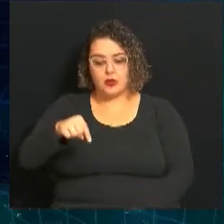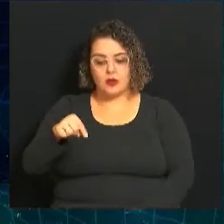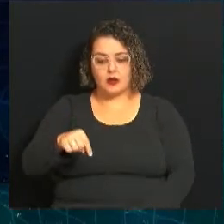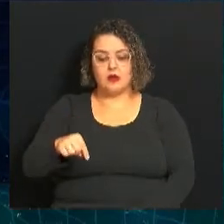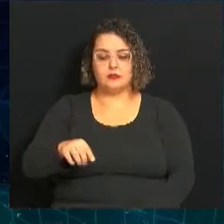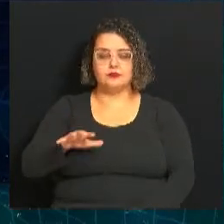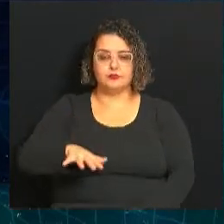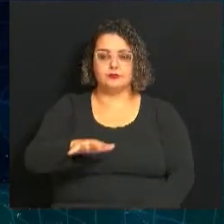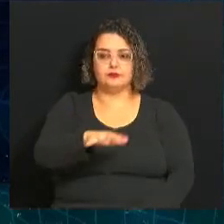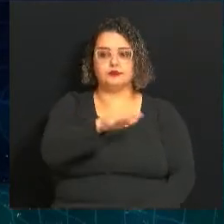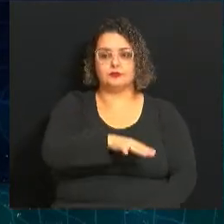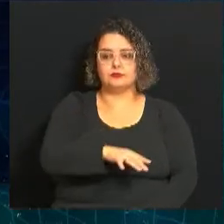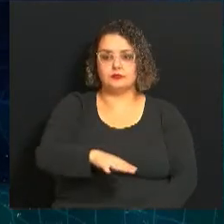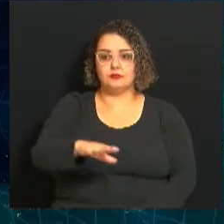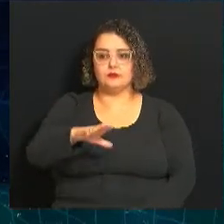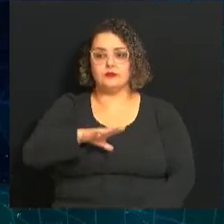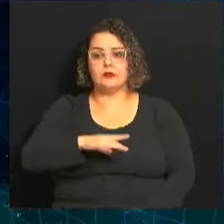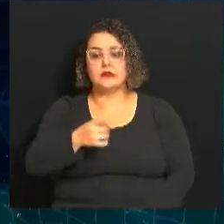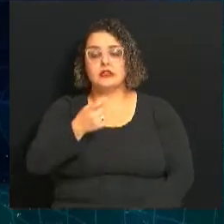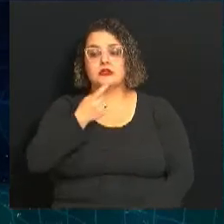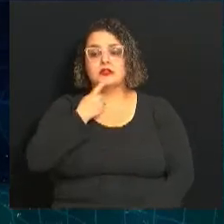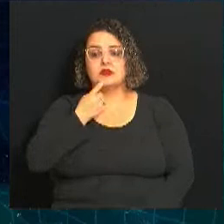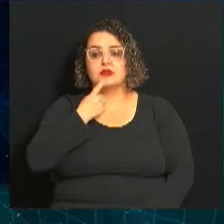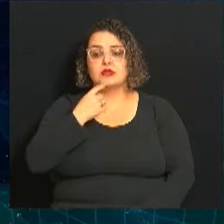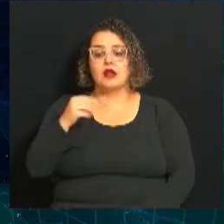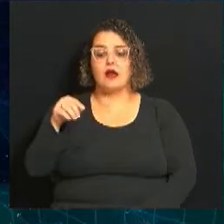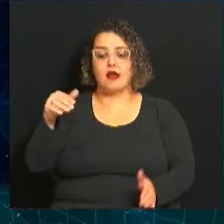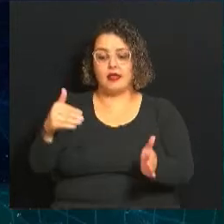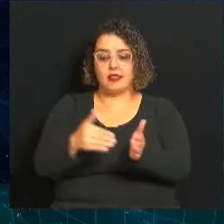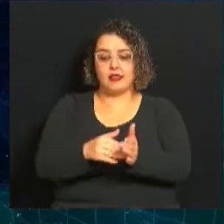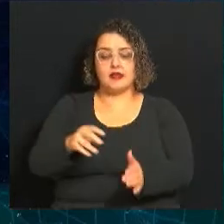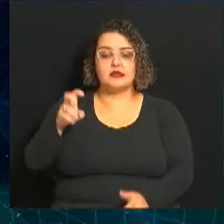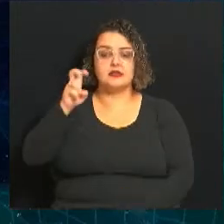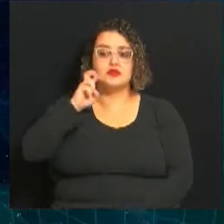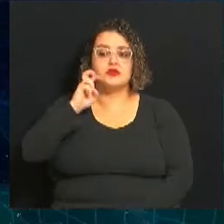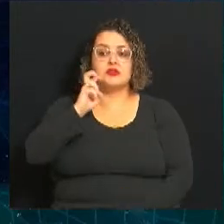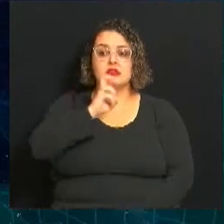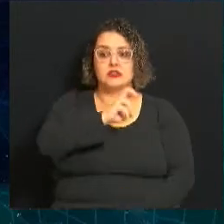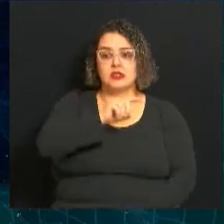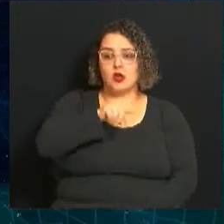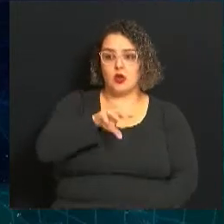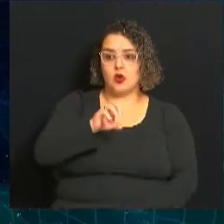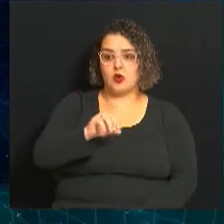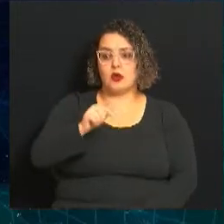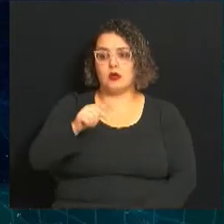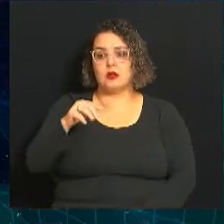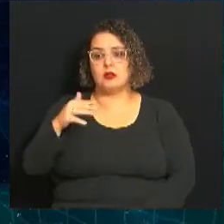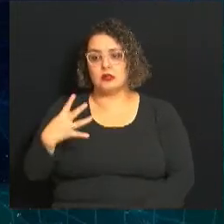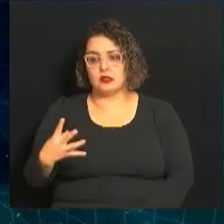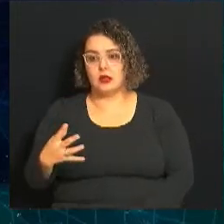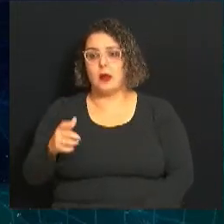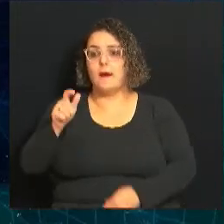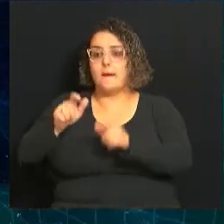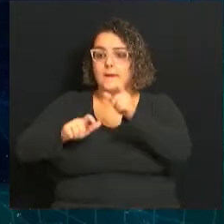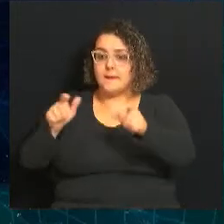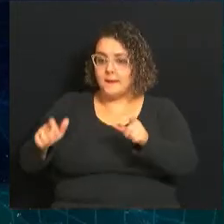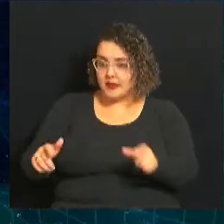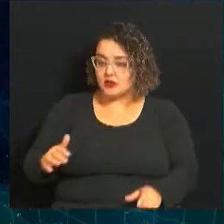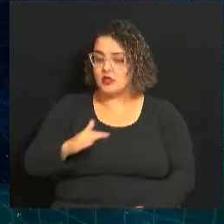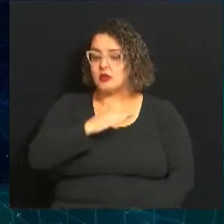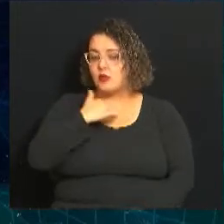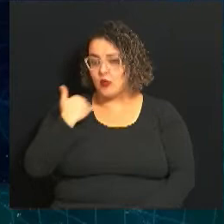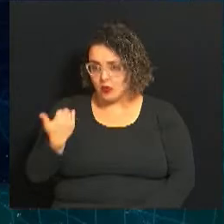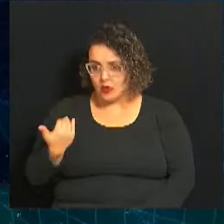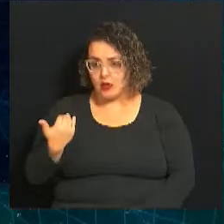Campinas, até esta quinta-feira, tem a soma aí de 5.074 óbitos. Eu vou fazer aqui um adendo